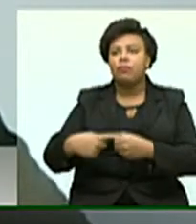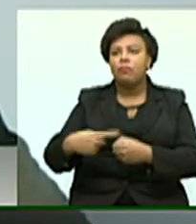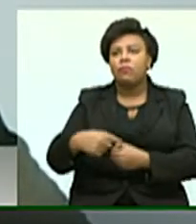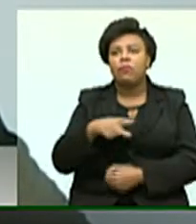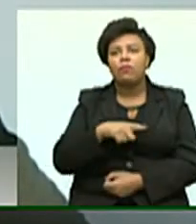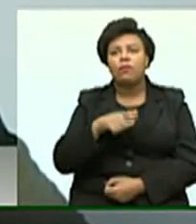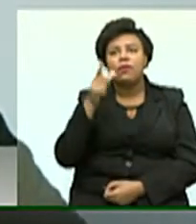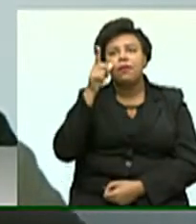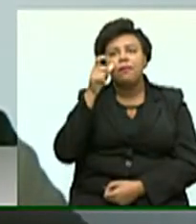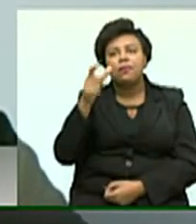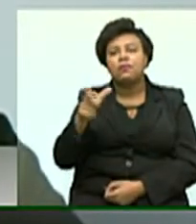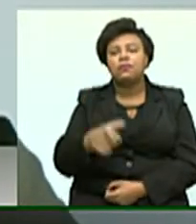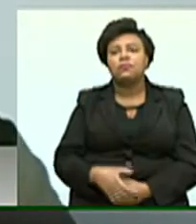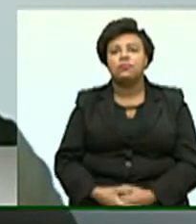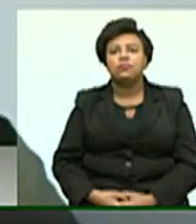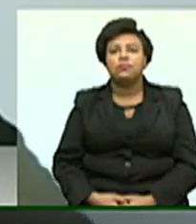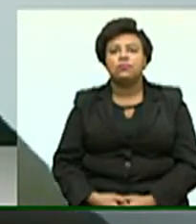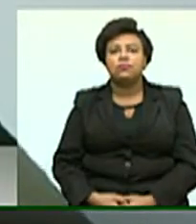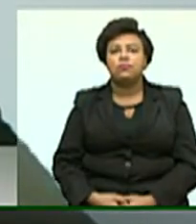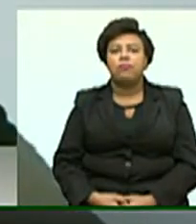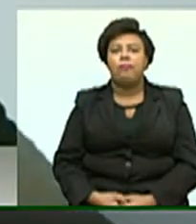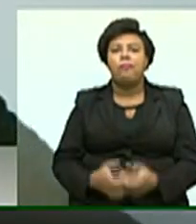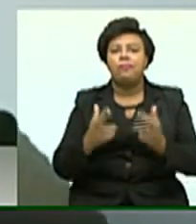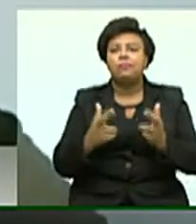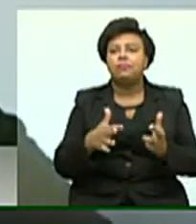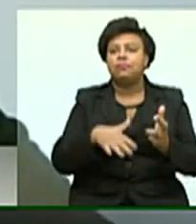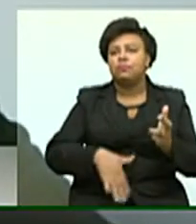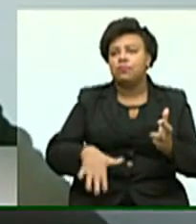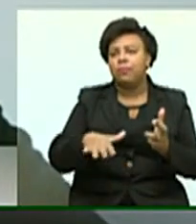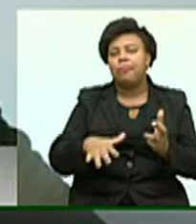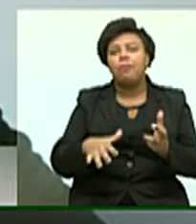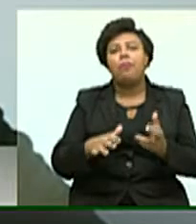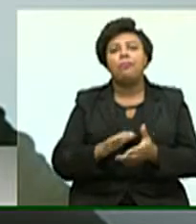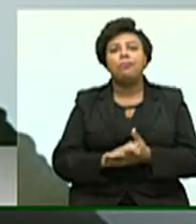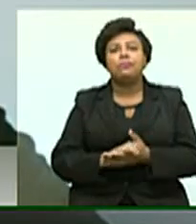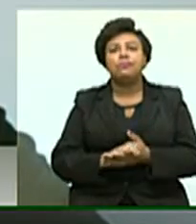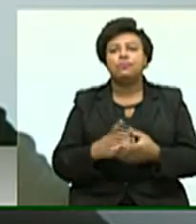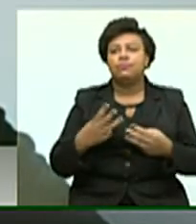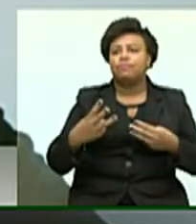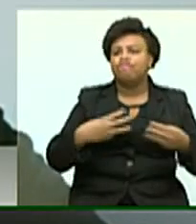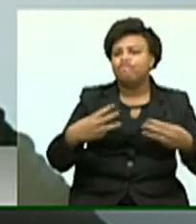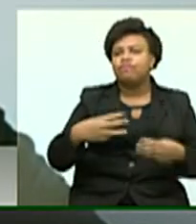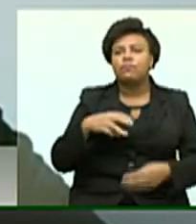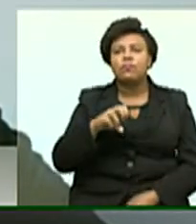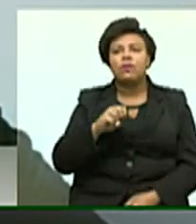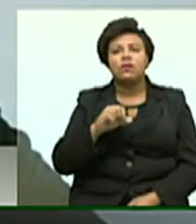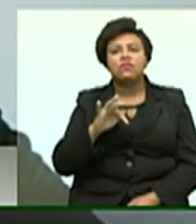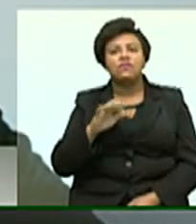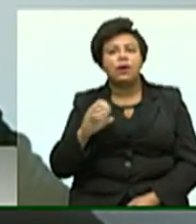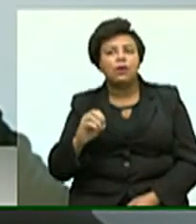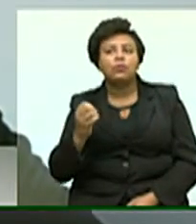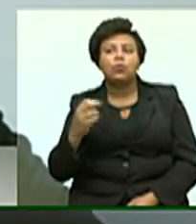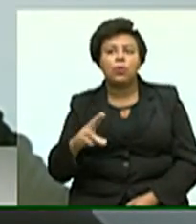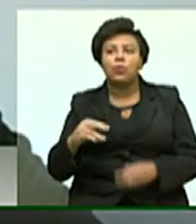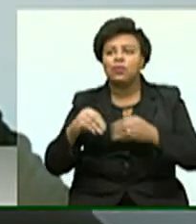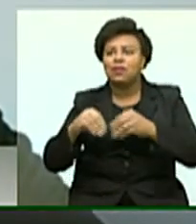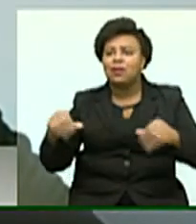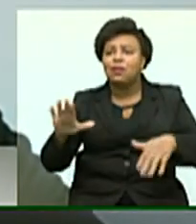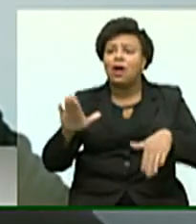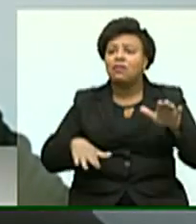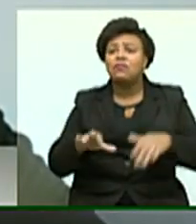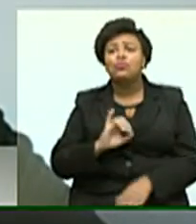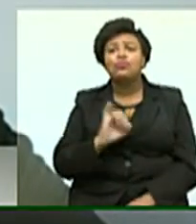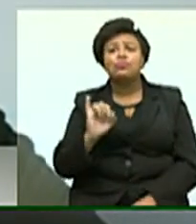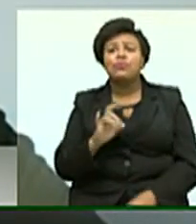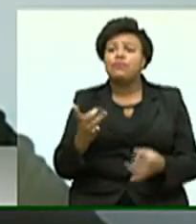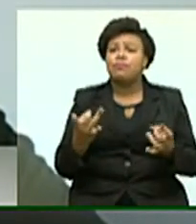município tem interesse num pedaço, no caso de um asfalto ou até de um terreno, muitas vezes um imóvel